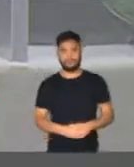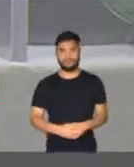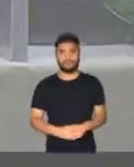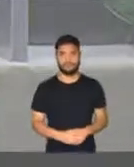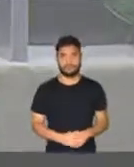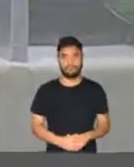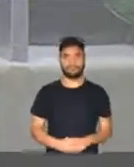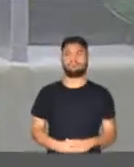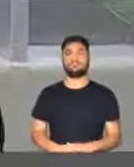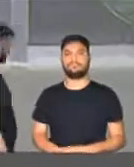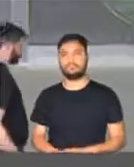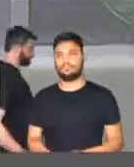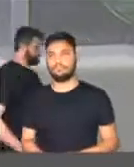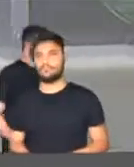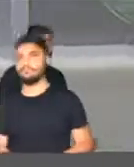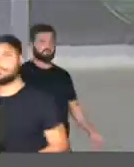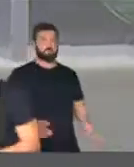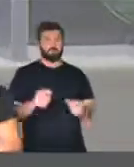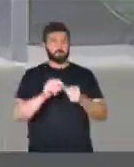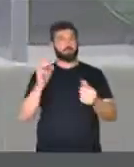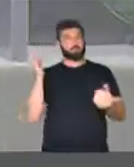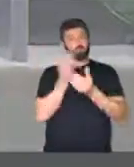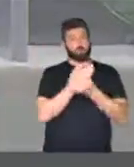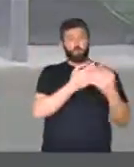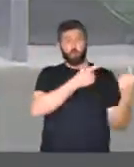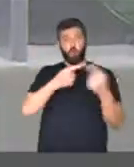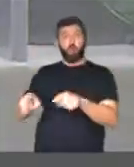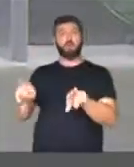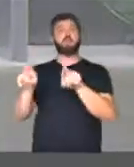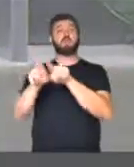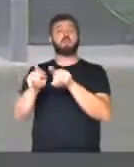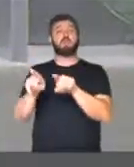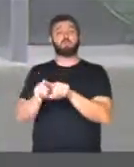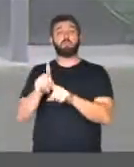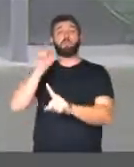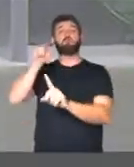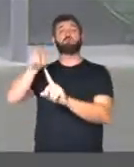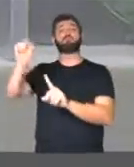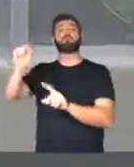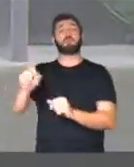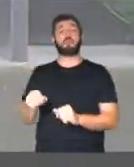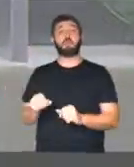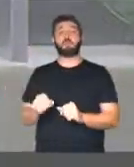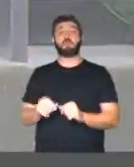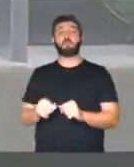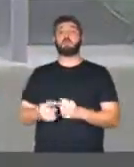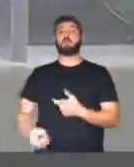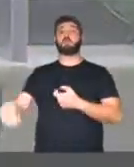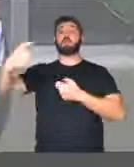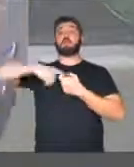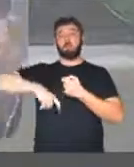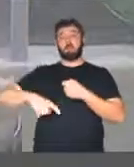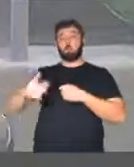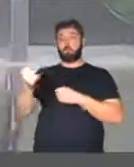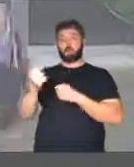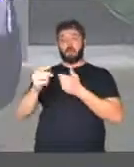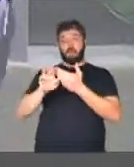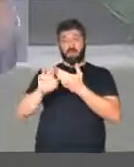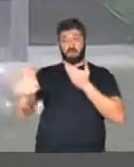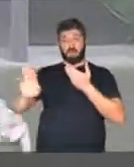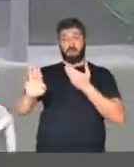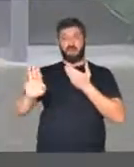procedimento em relação a ele, inclusive com o objetivo de ressarcimento daquela